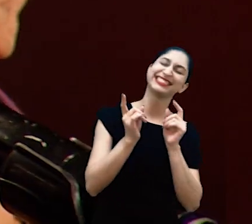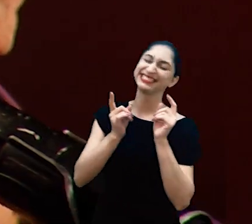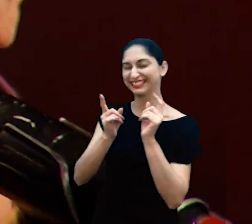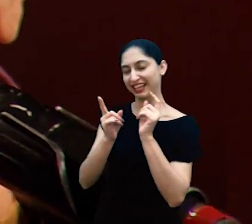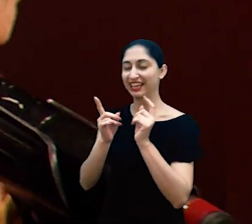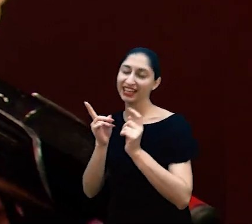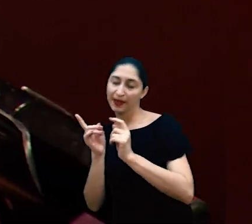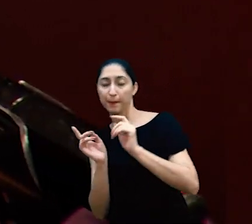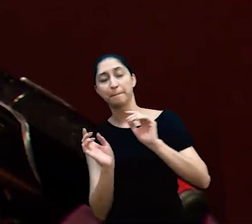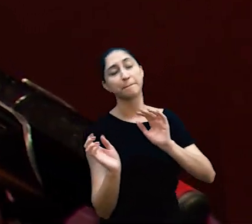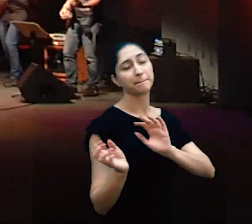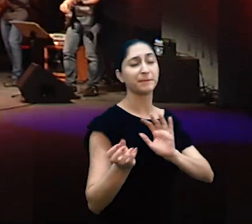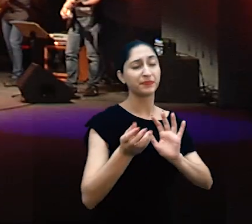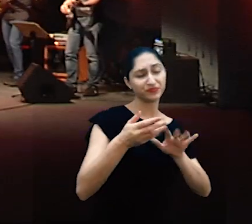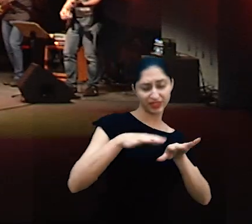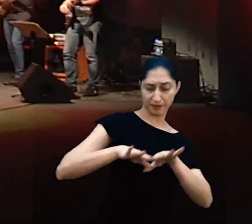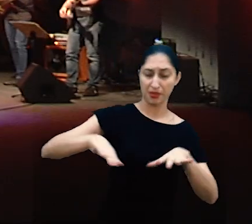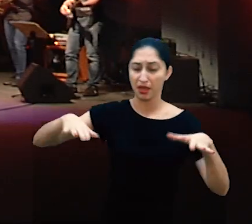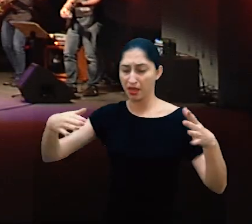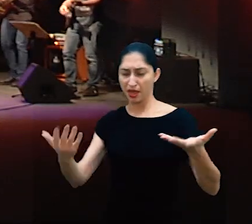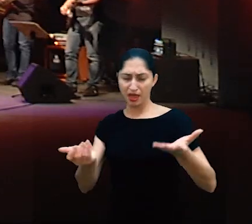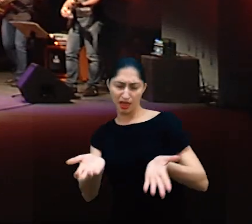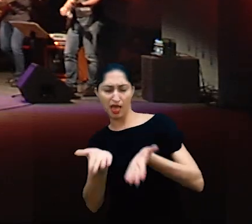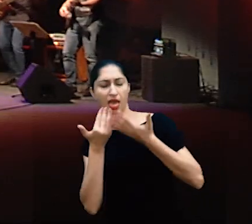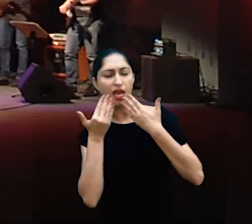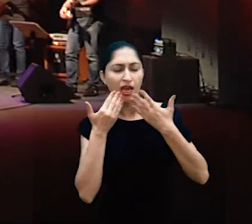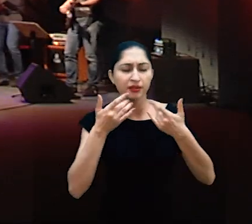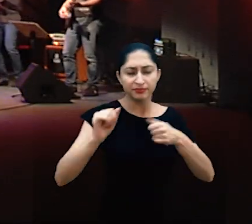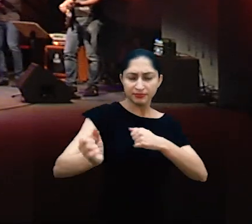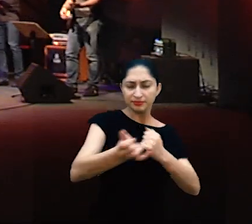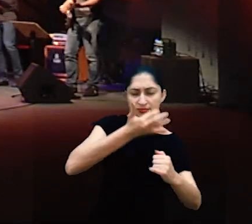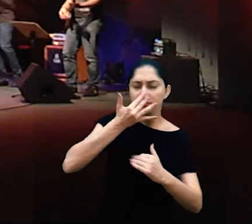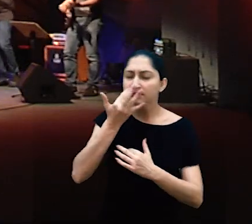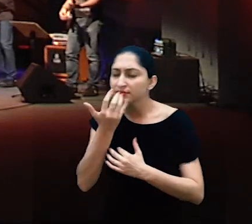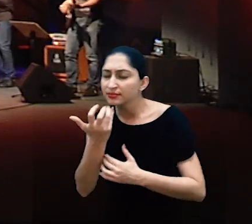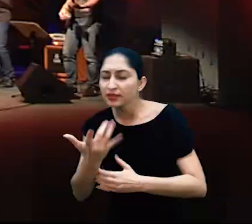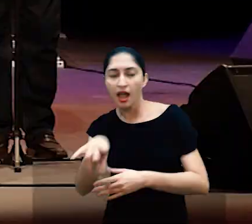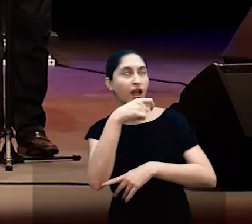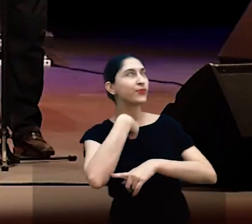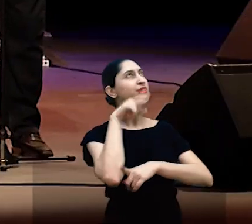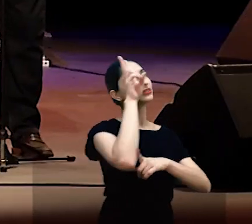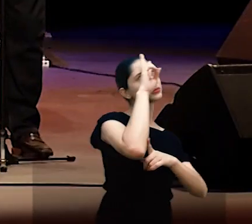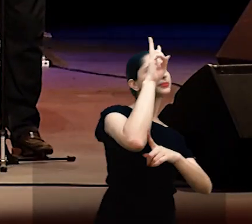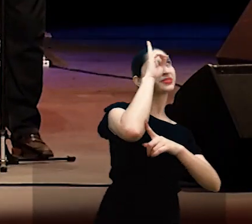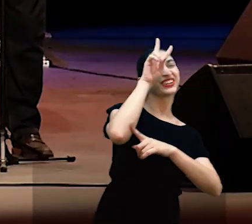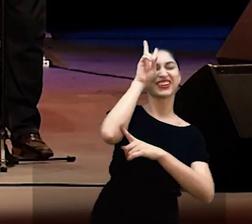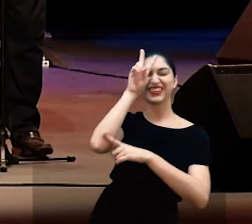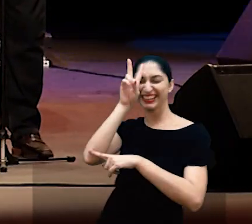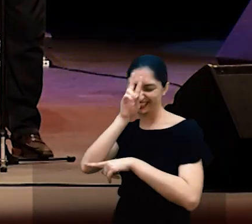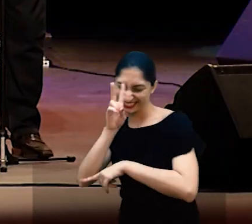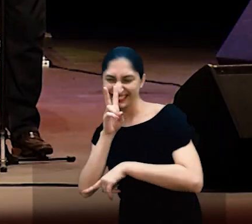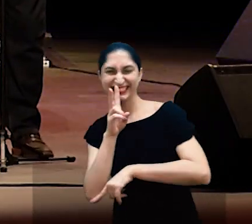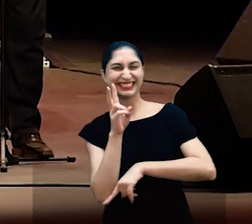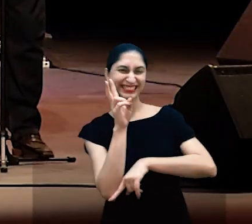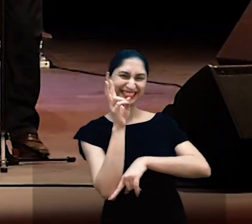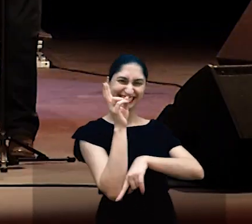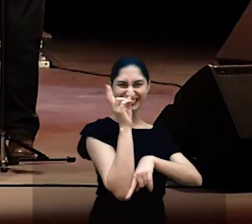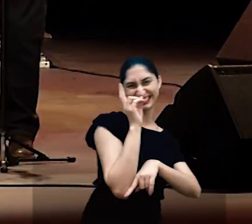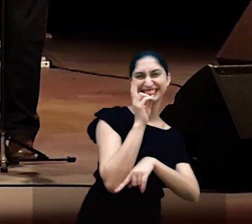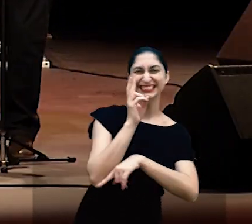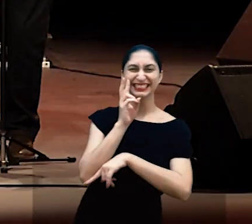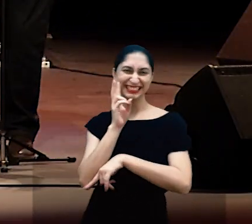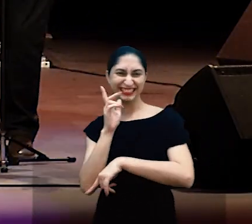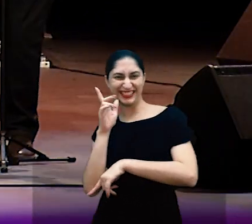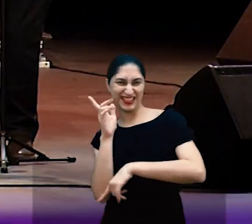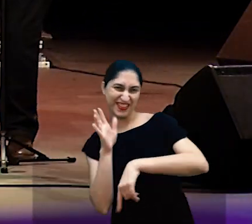tempero pra não faltar. Na mesa a pimenta cheira, teu dengue me faz lembrar, diz aí. É.